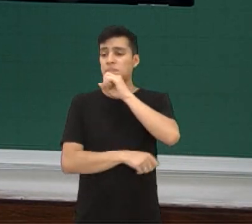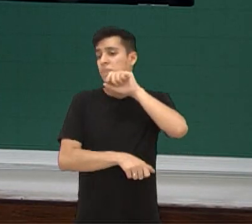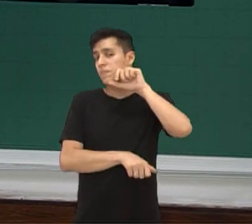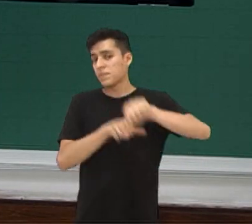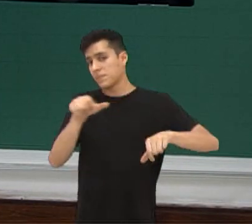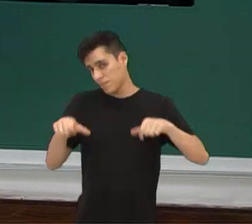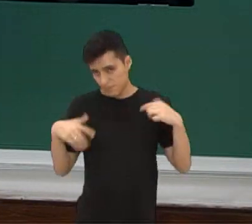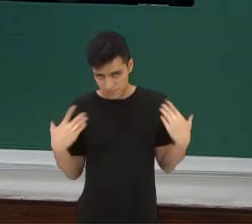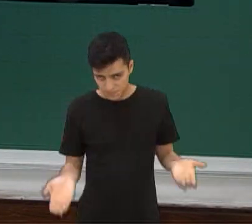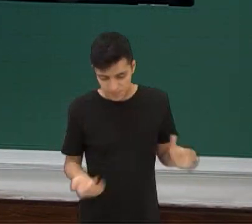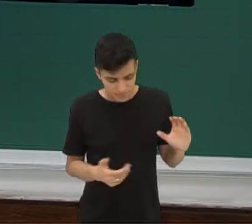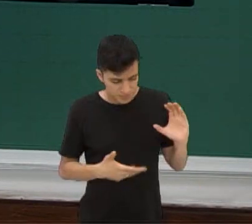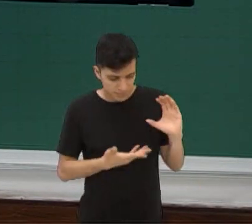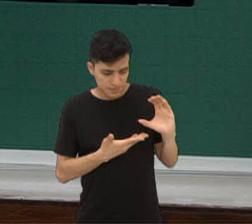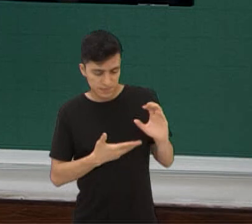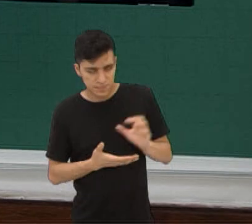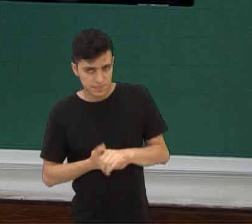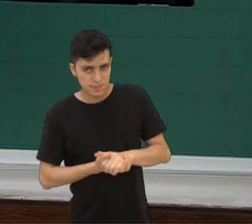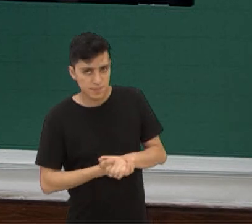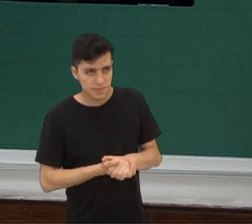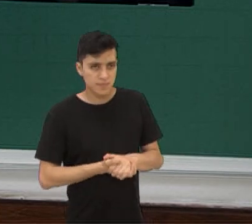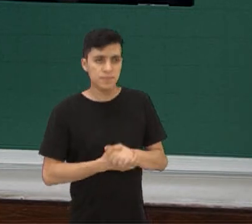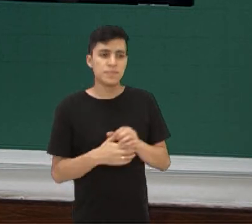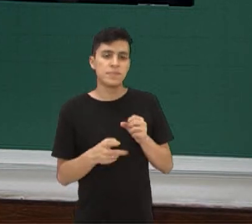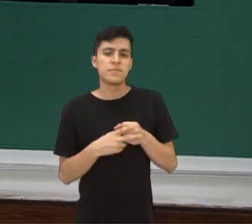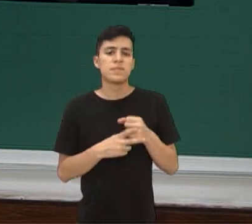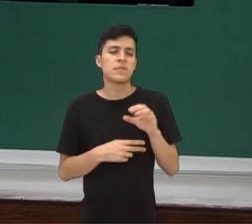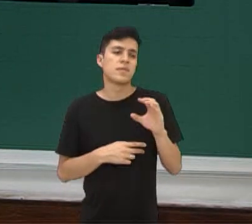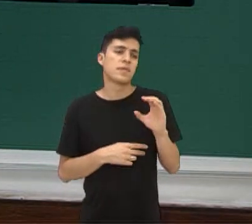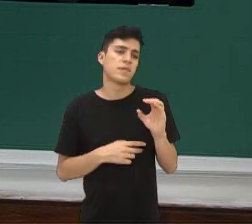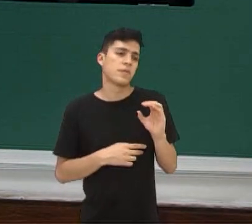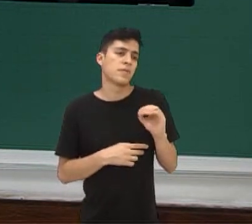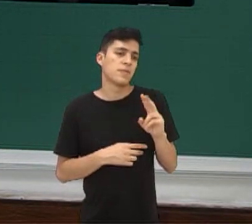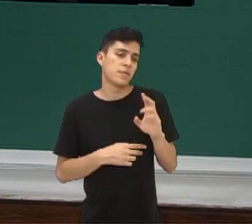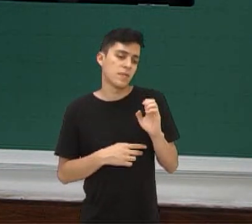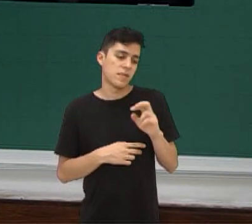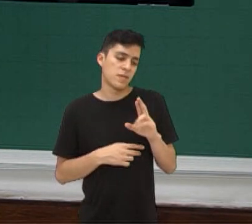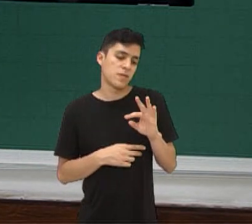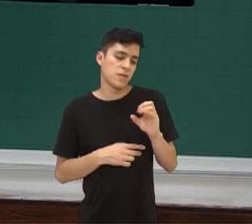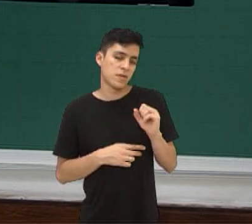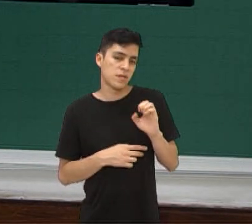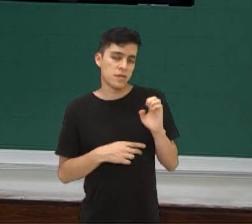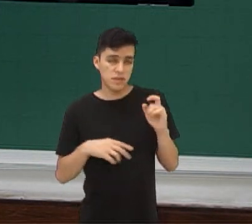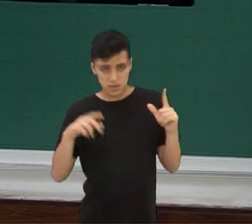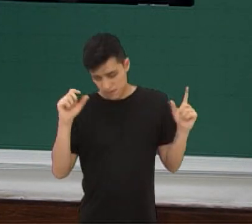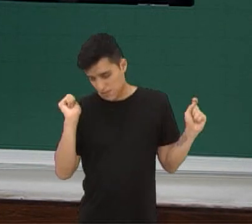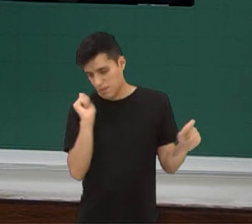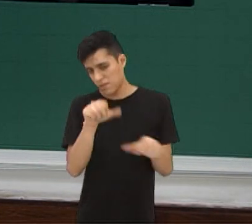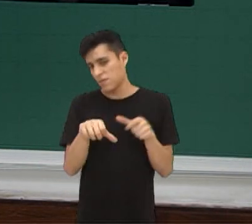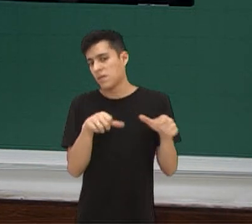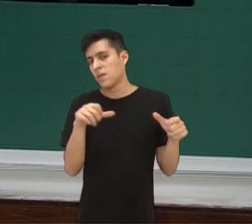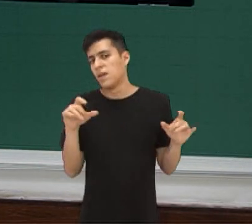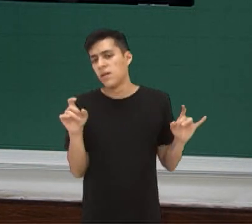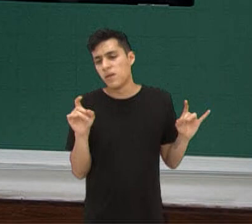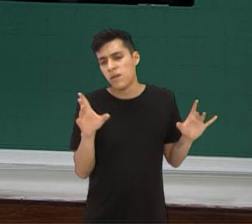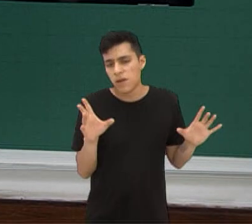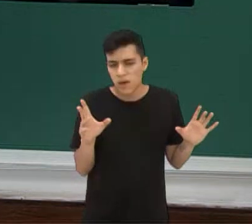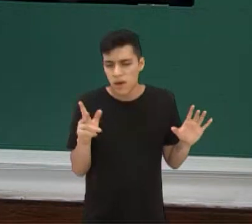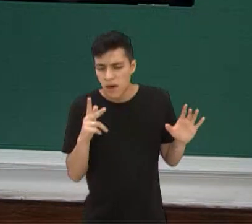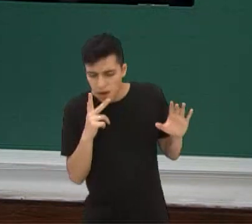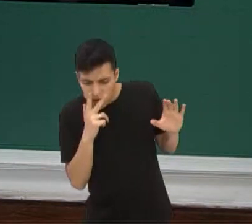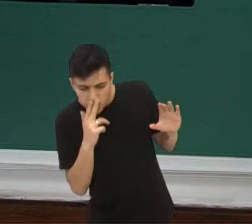repentina. E C, el verbo convertir-se em expressa metamorfoses. Lembram que eu falei para vocês? Só trocar pelo